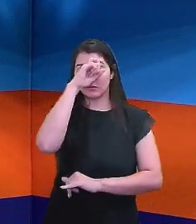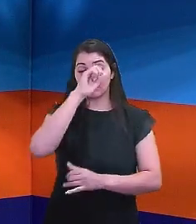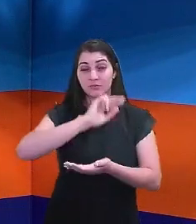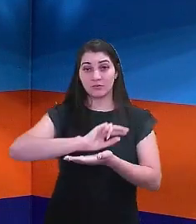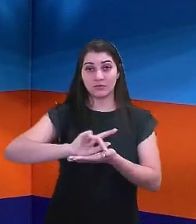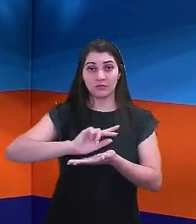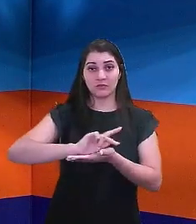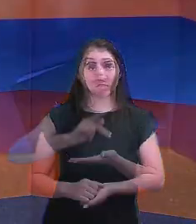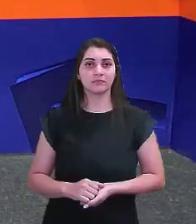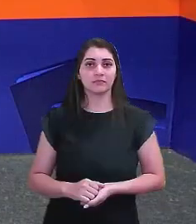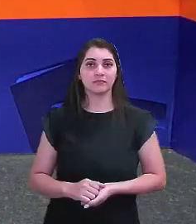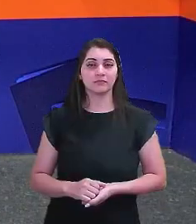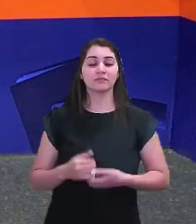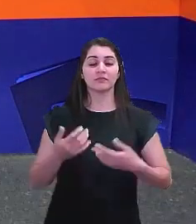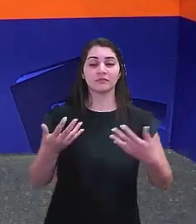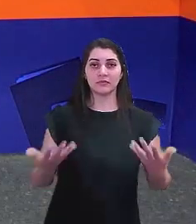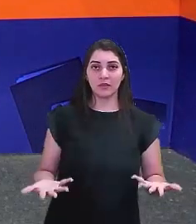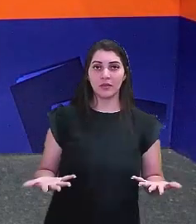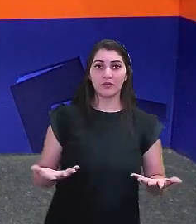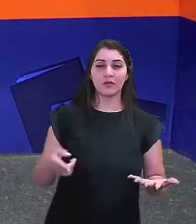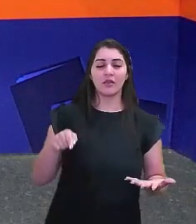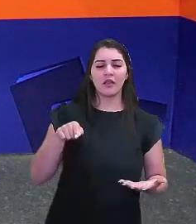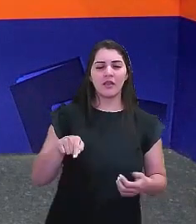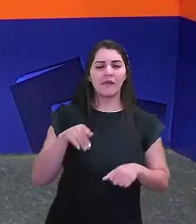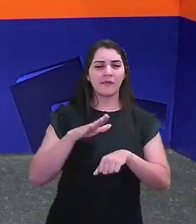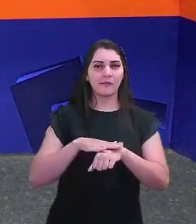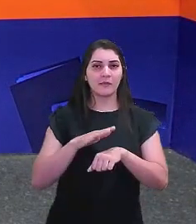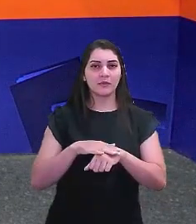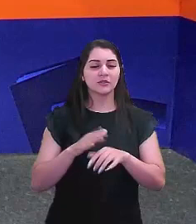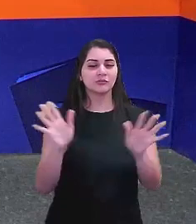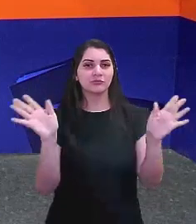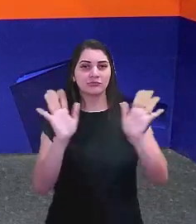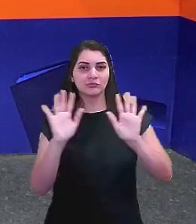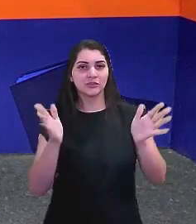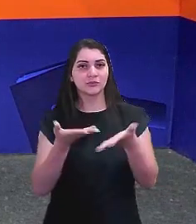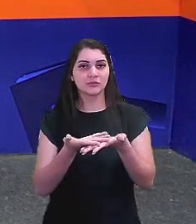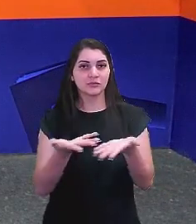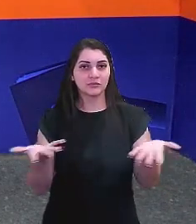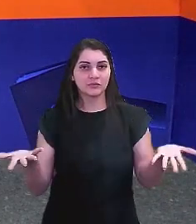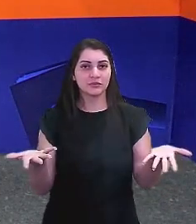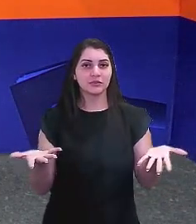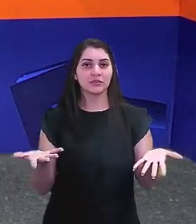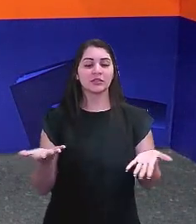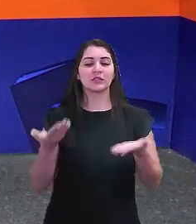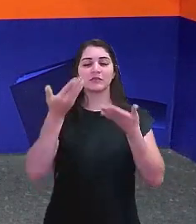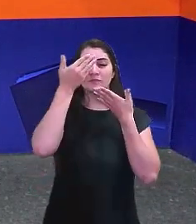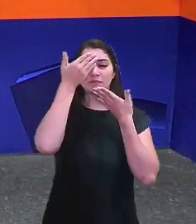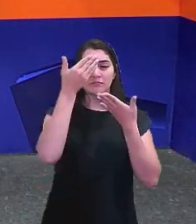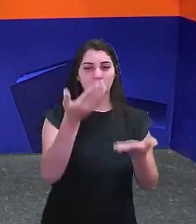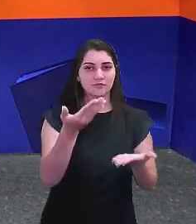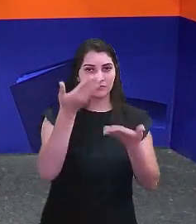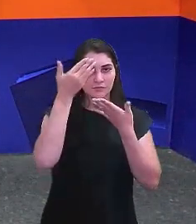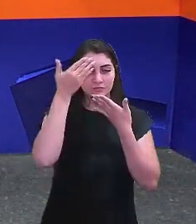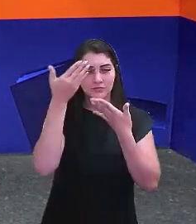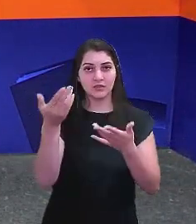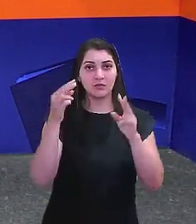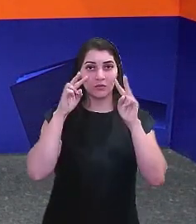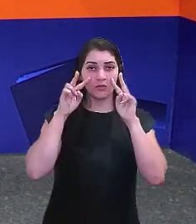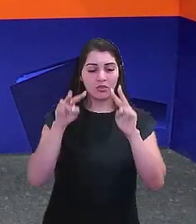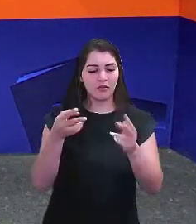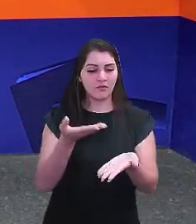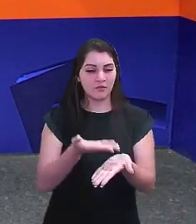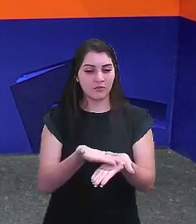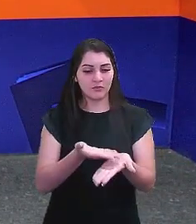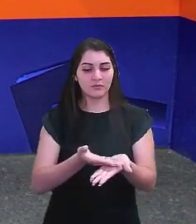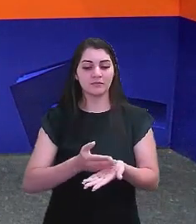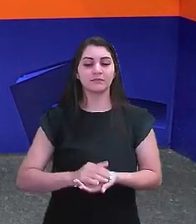várias pessoas até hoje. Então, né? Esse é aquele momento que eu vou me despedir de vocês. Vou agradecendo por vocês terem assistido essa